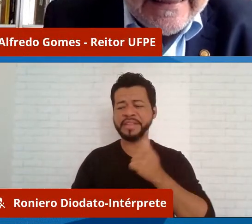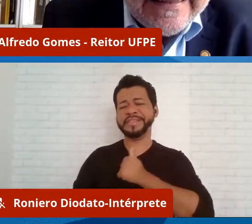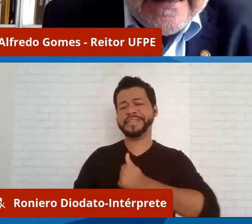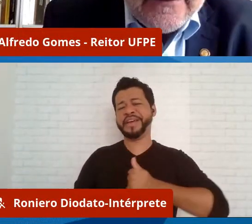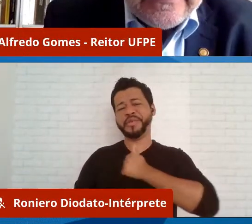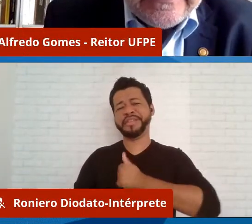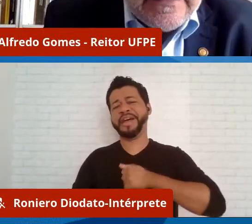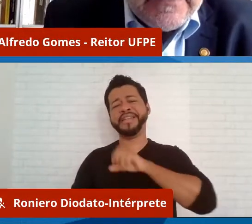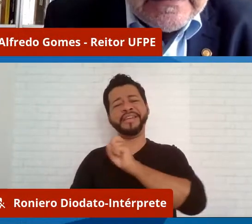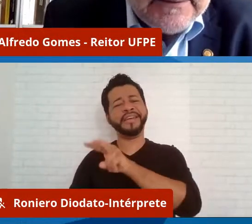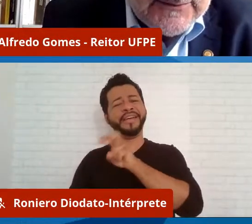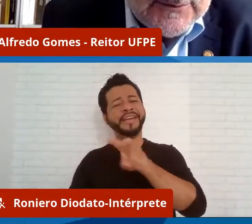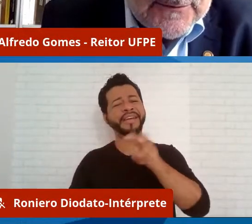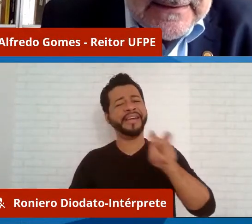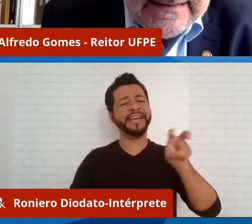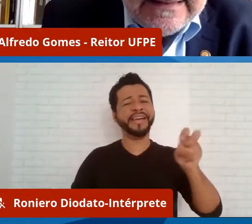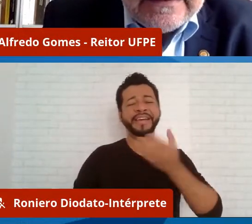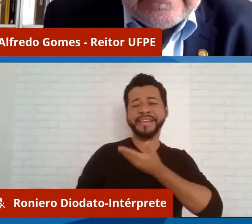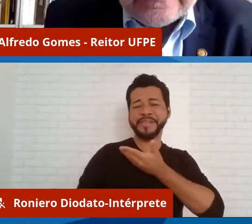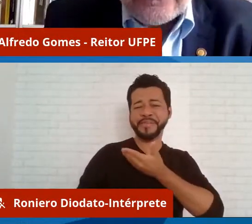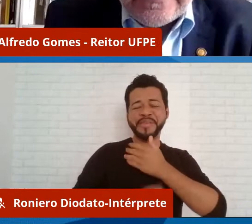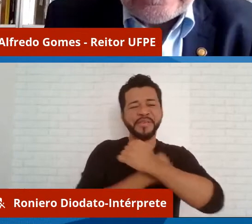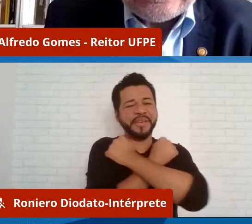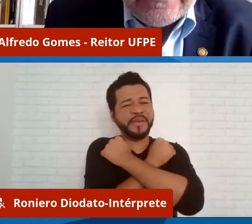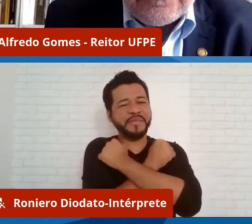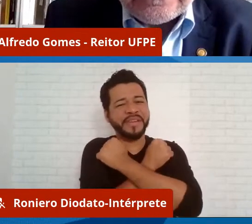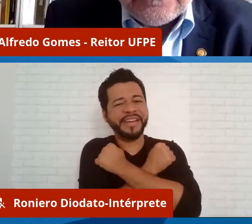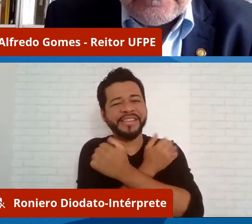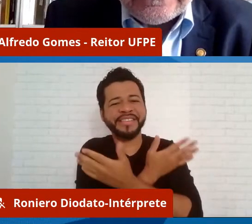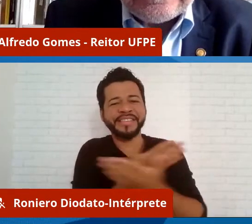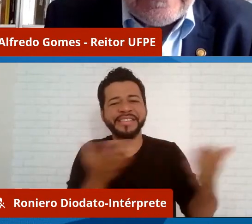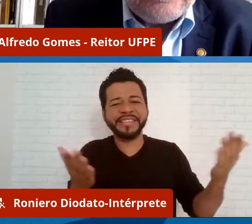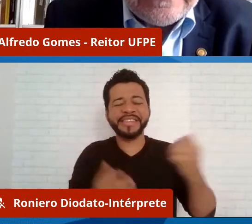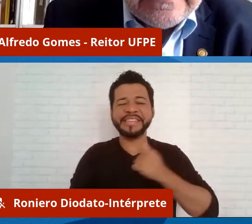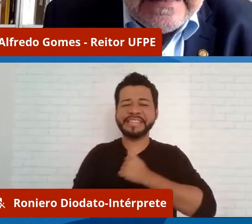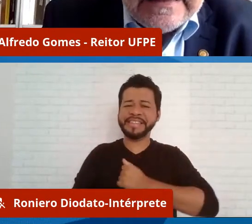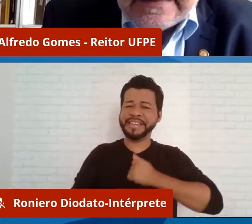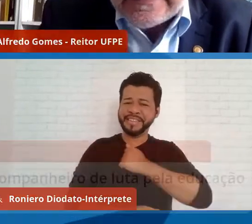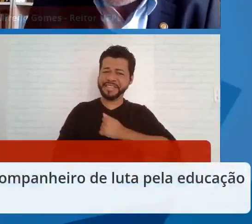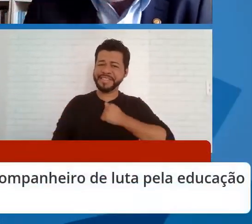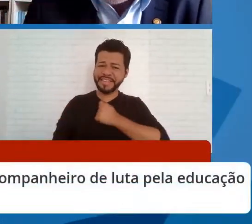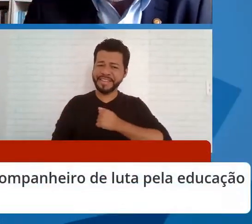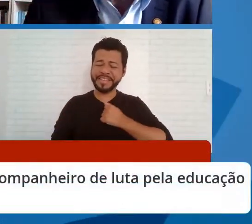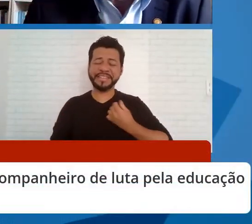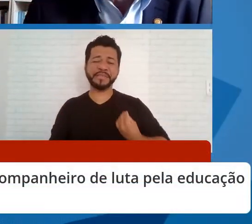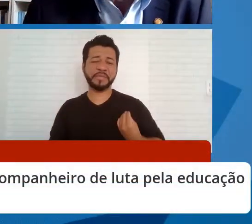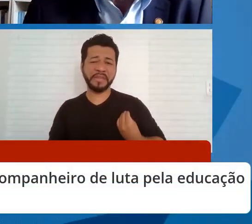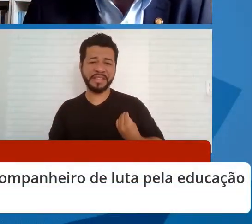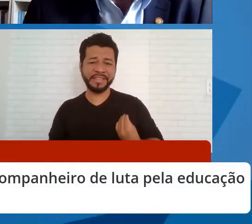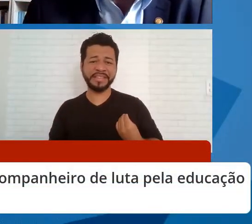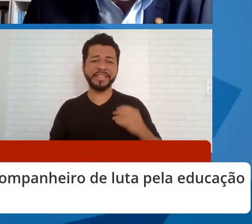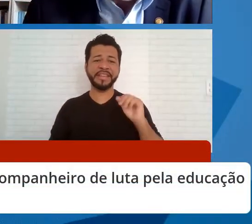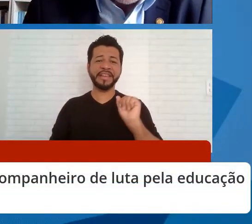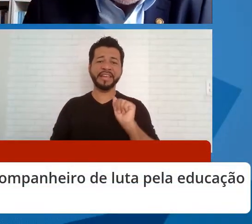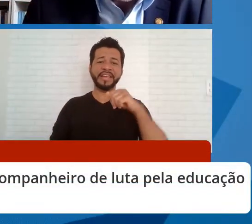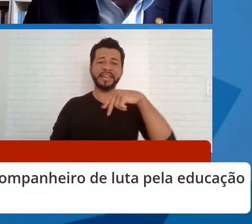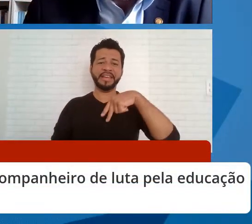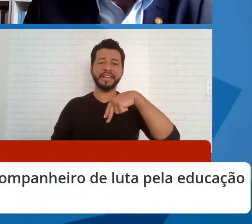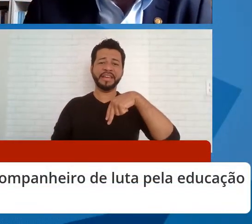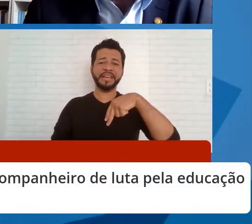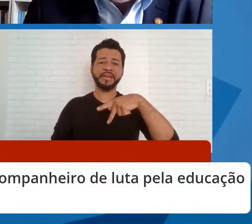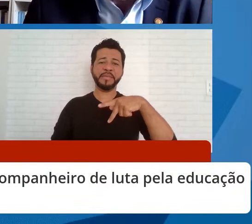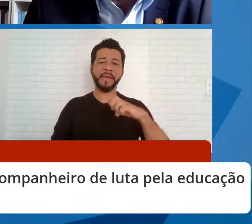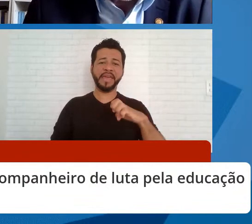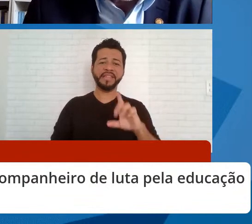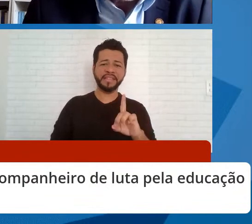que estão aí. Um grande abraço para todos vocês, saudades efetivamente da presença, né, na AMPED, poder-lhes abraçar,